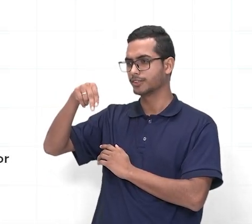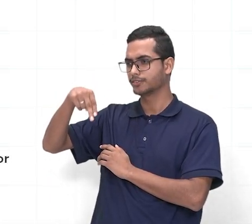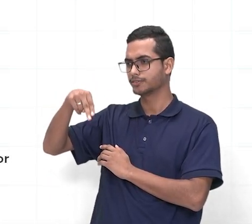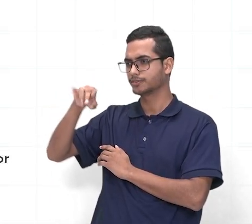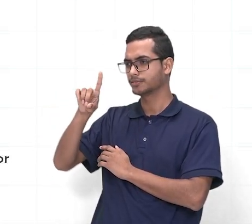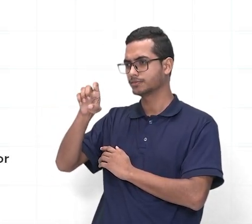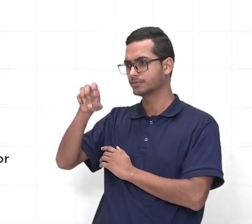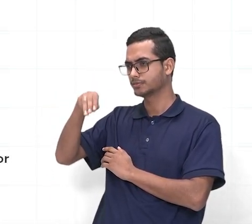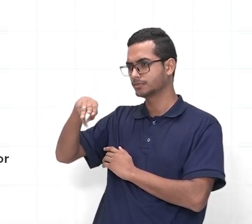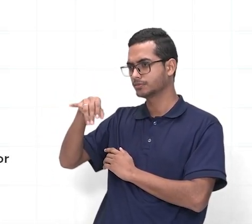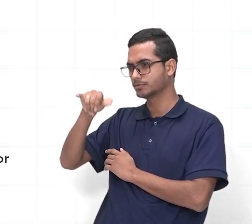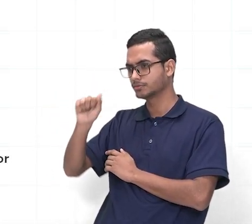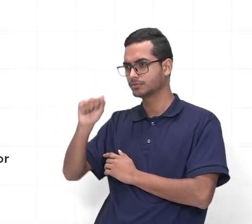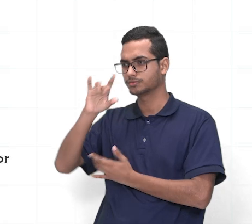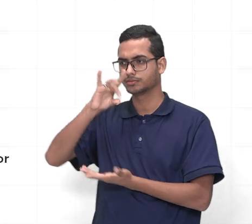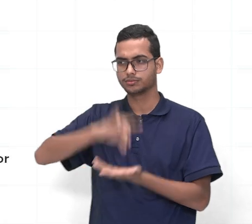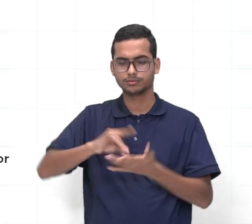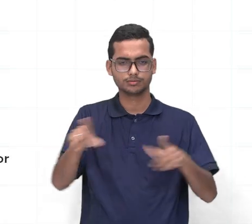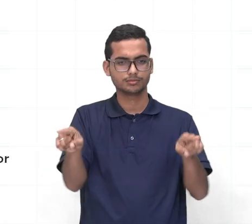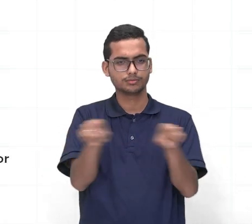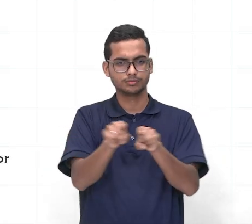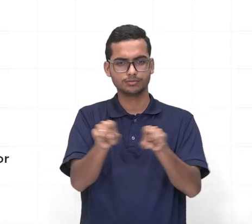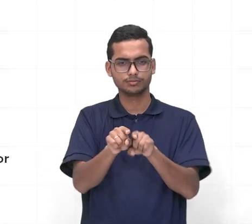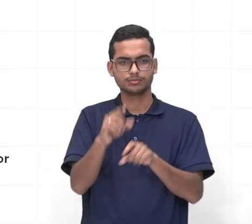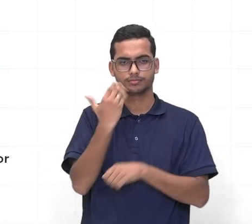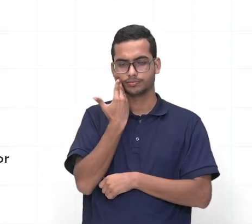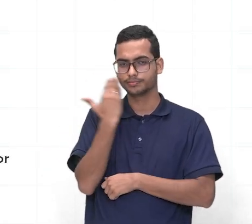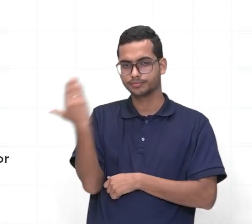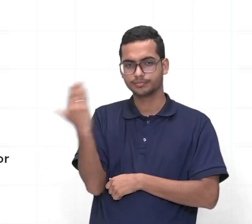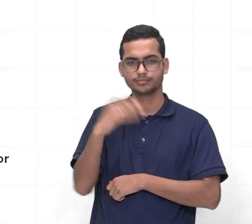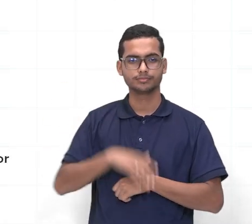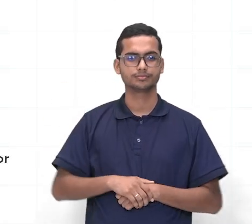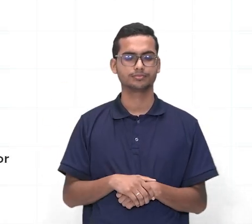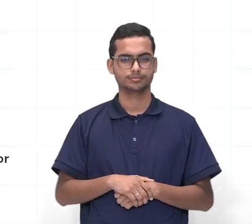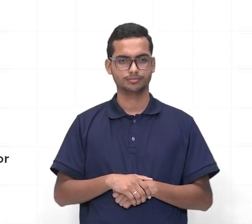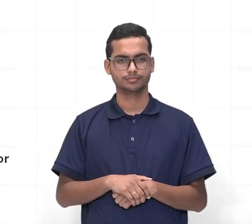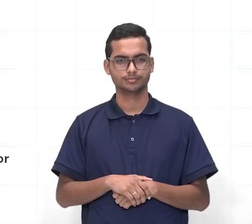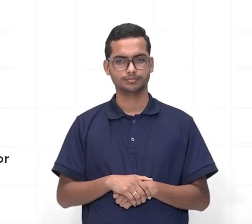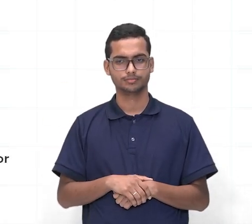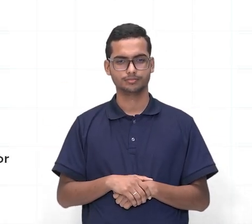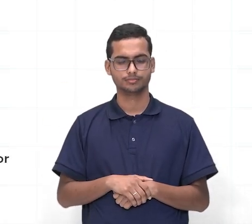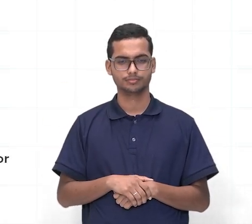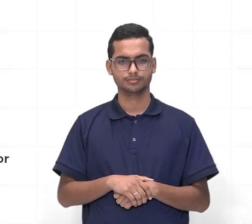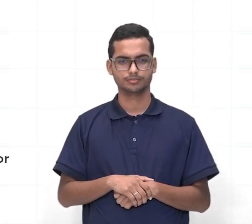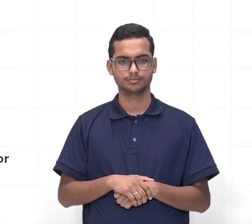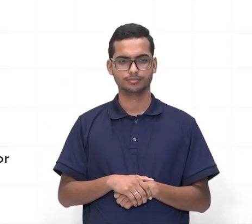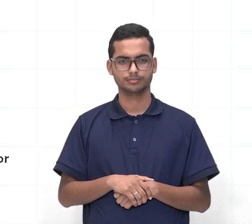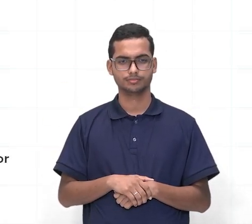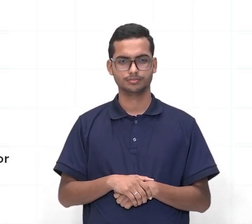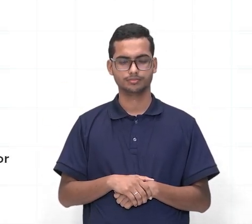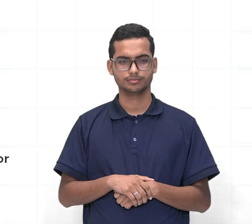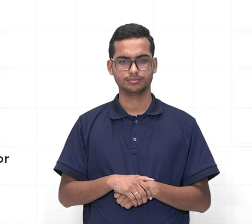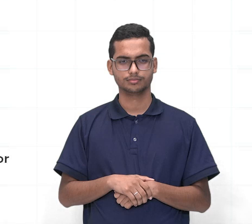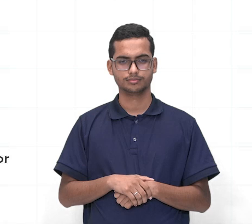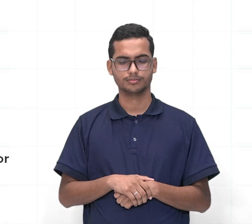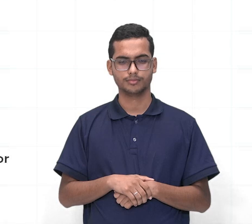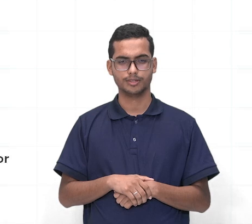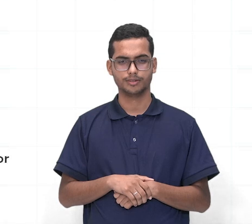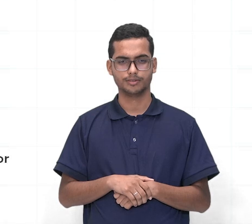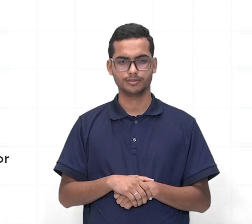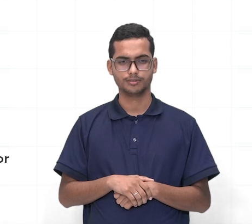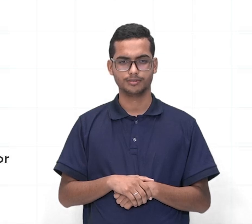associado a doenças onde vai ter ali uma delimitação